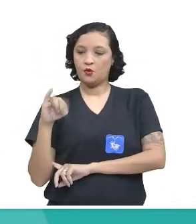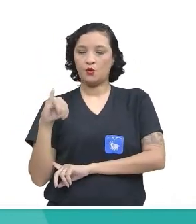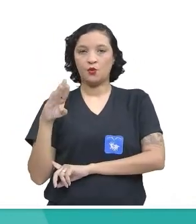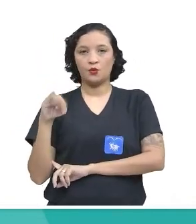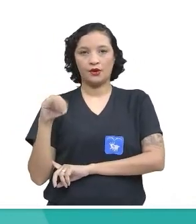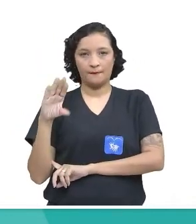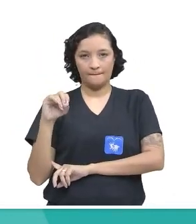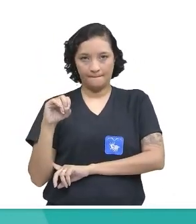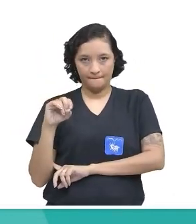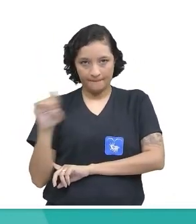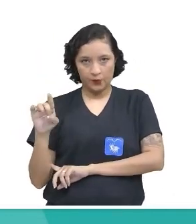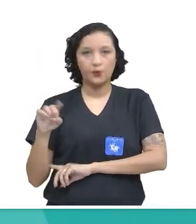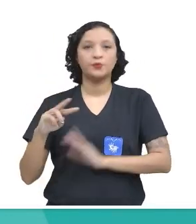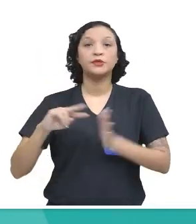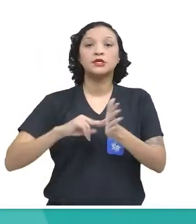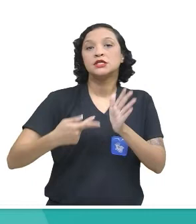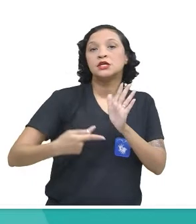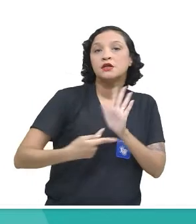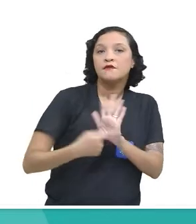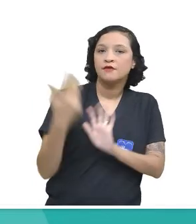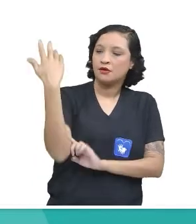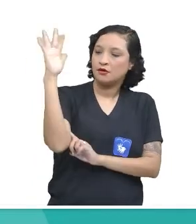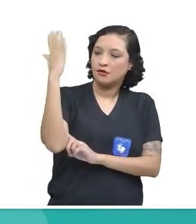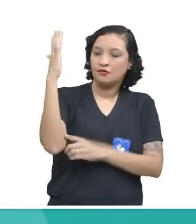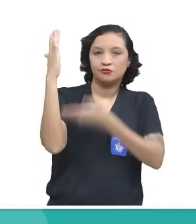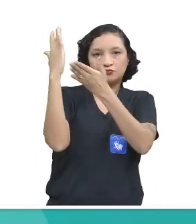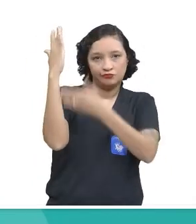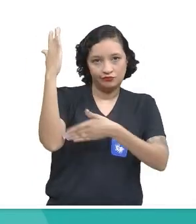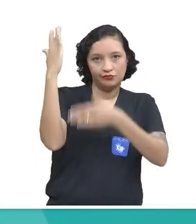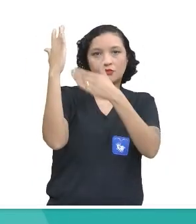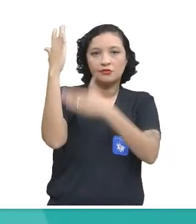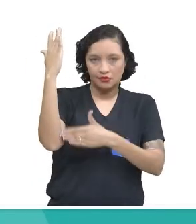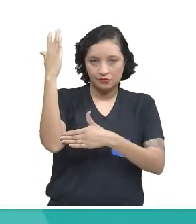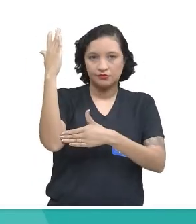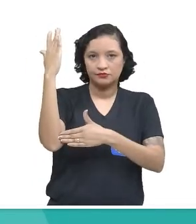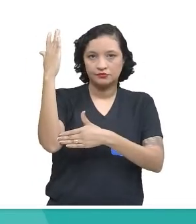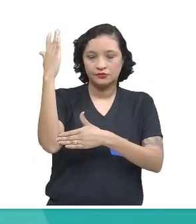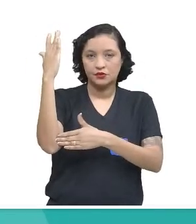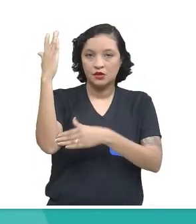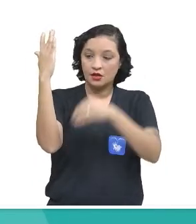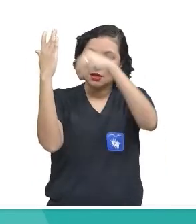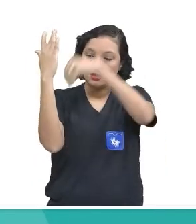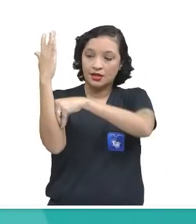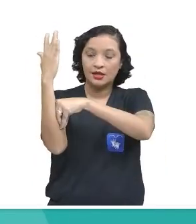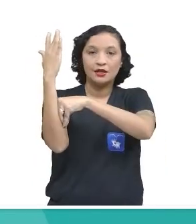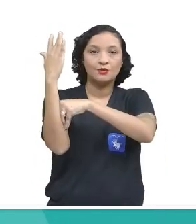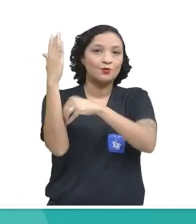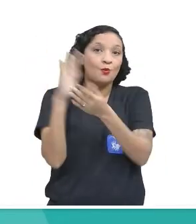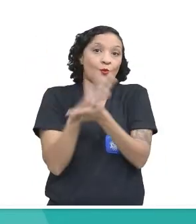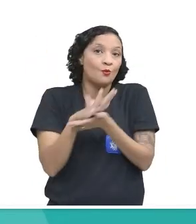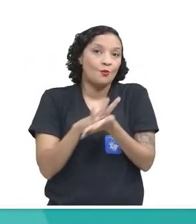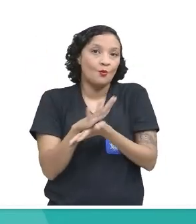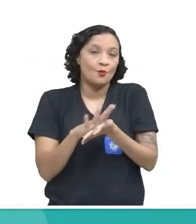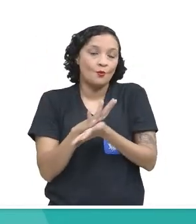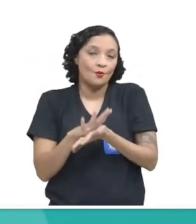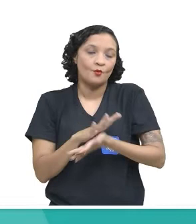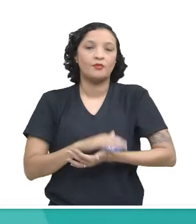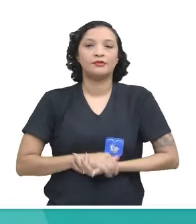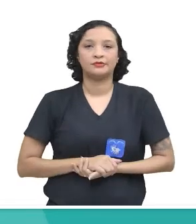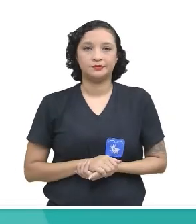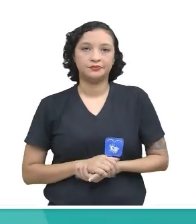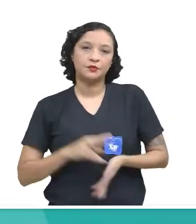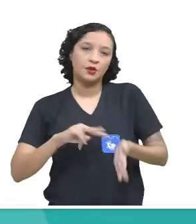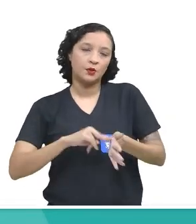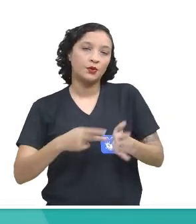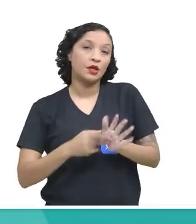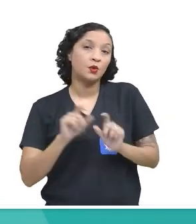significa pau e mimbó refere-se a oco ou furado. Em todo, traduz pau oco